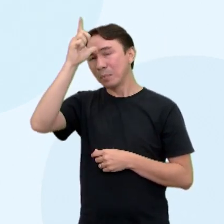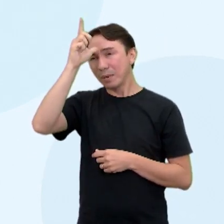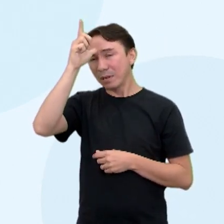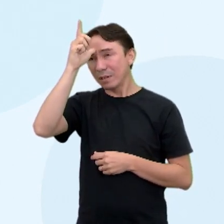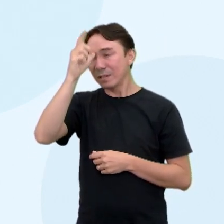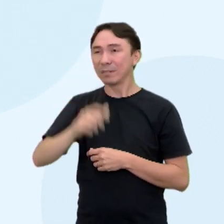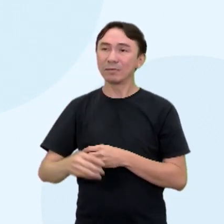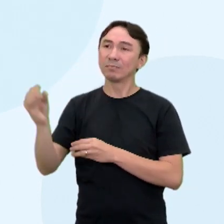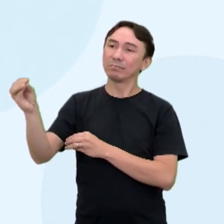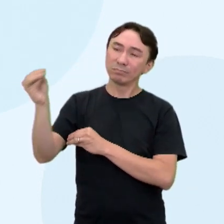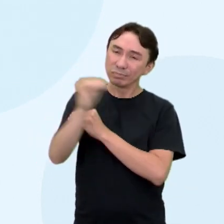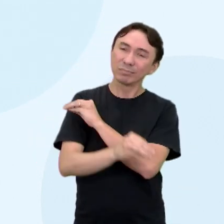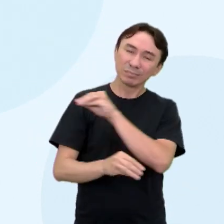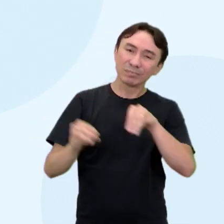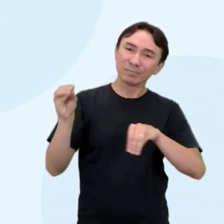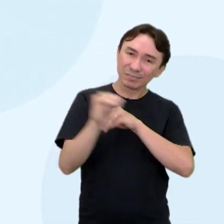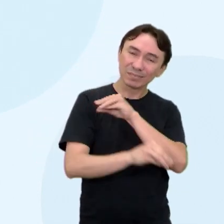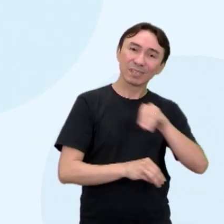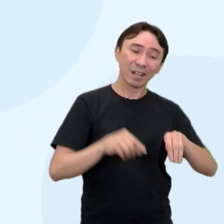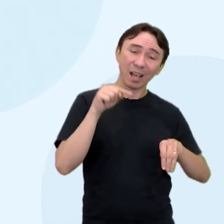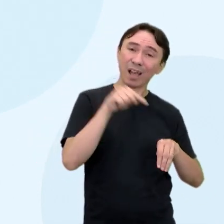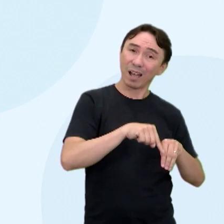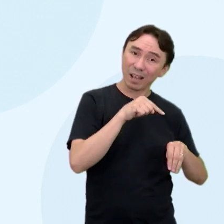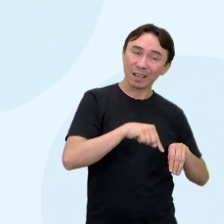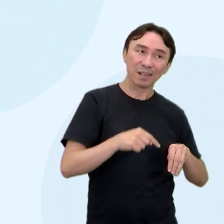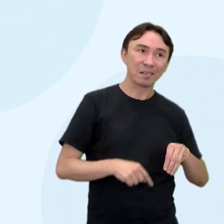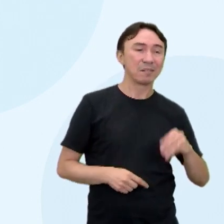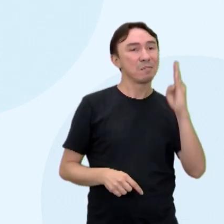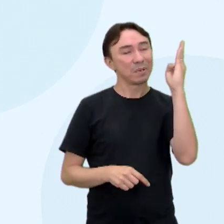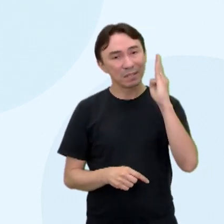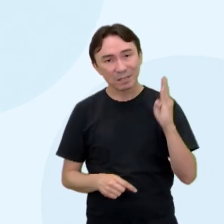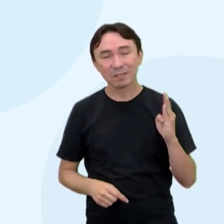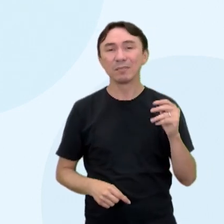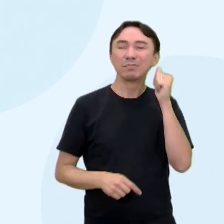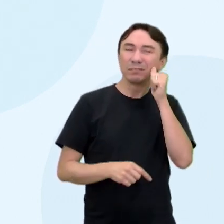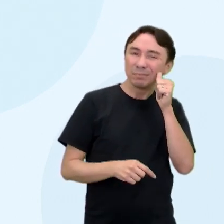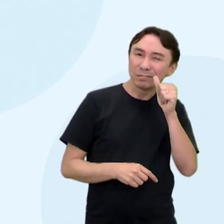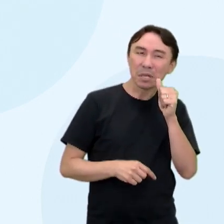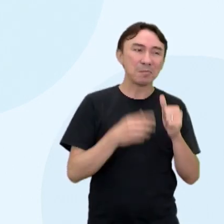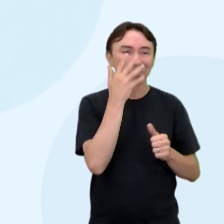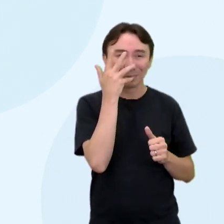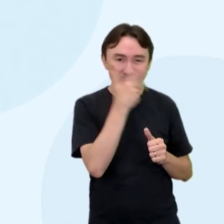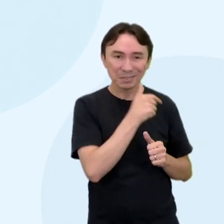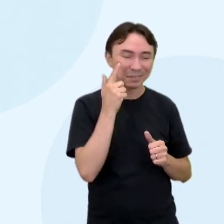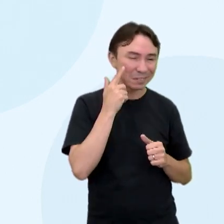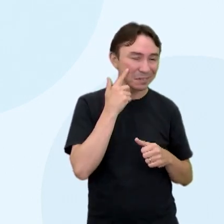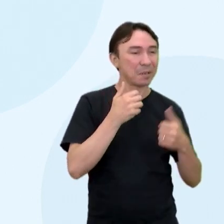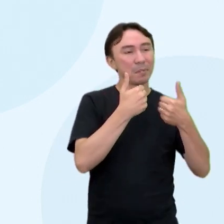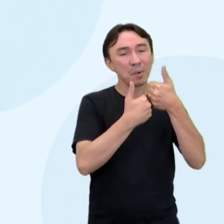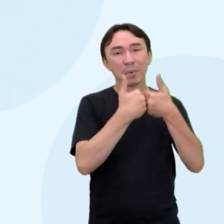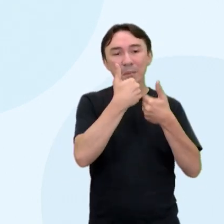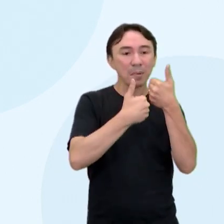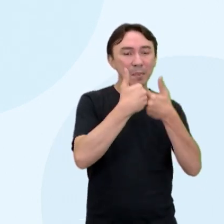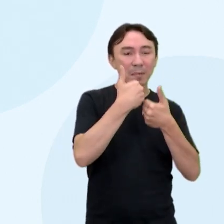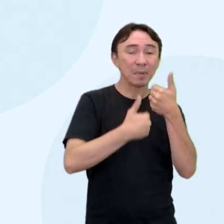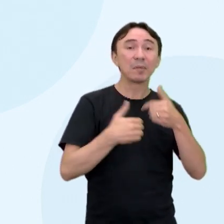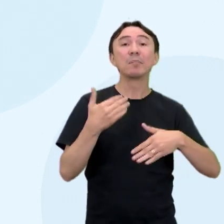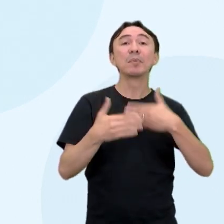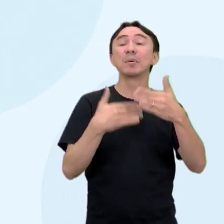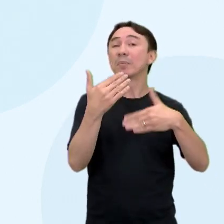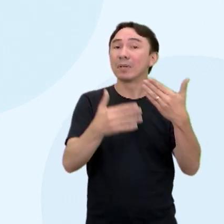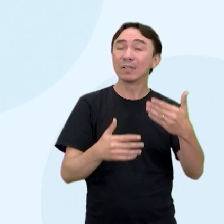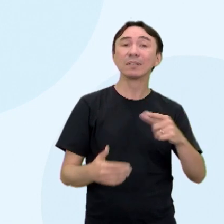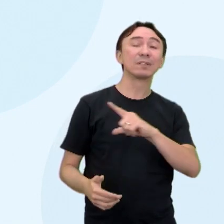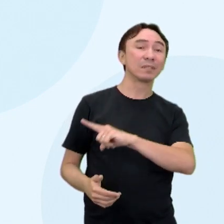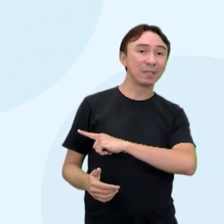isso é um grande circo de pessoas que estão interessadas em ganhar dinheiro, mas acabam promovendo uma visibilidade e levantando uma